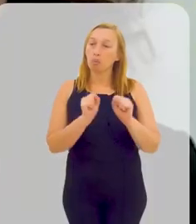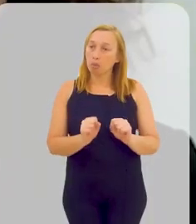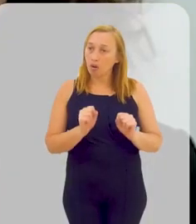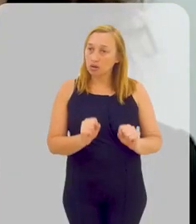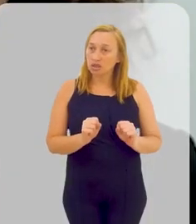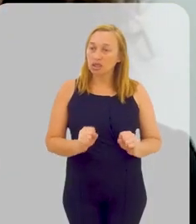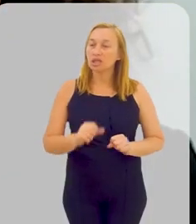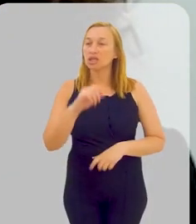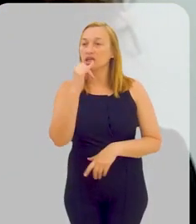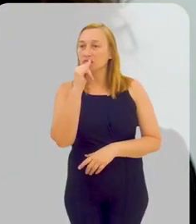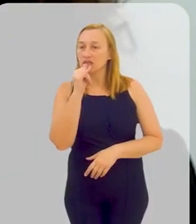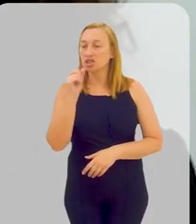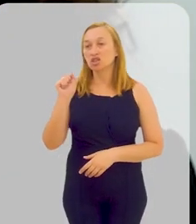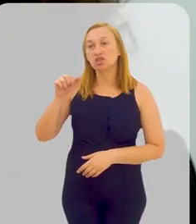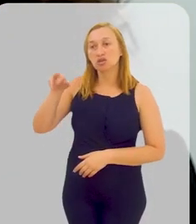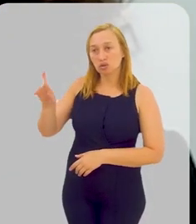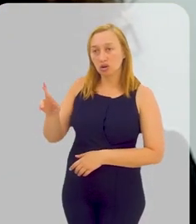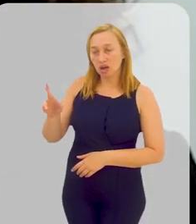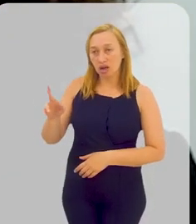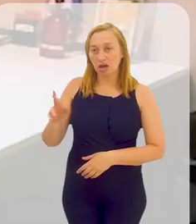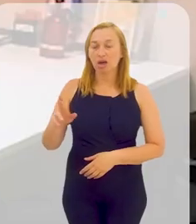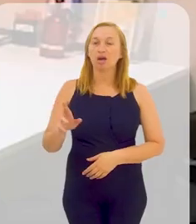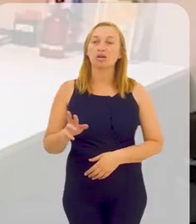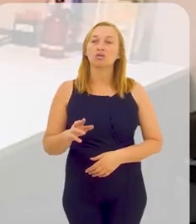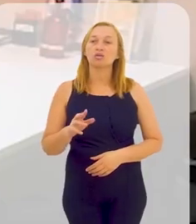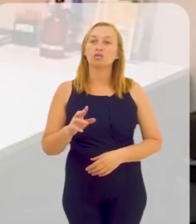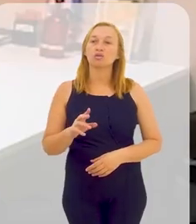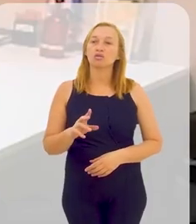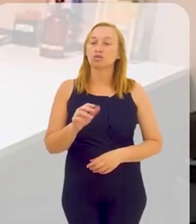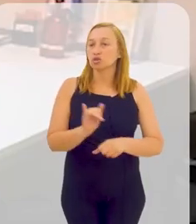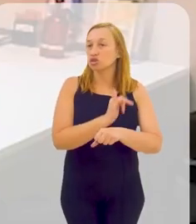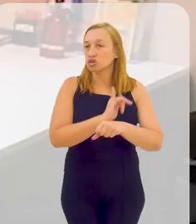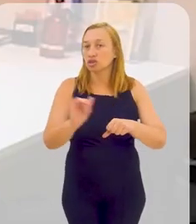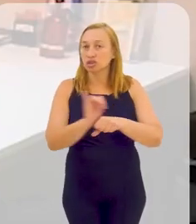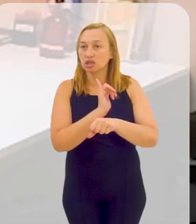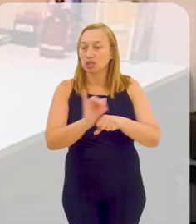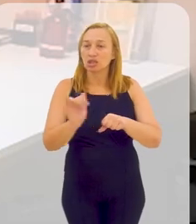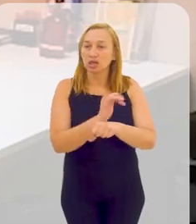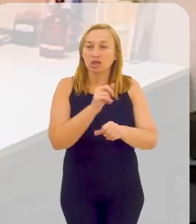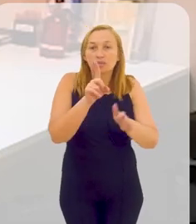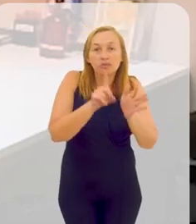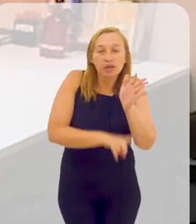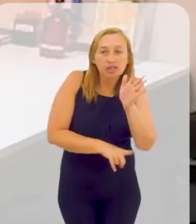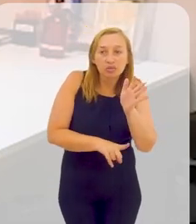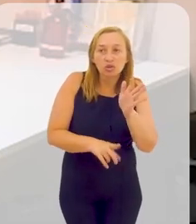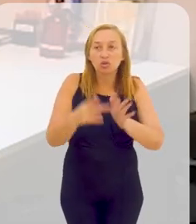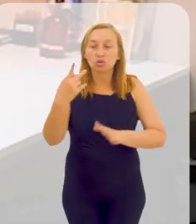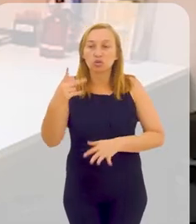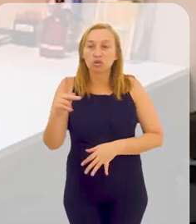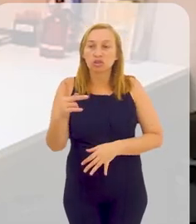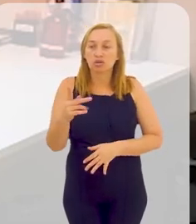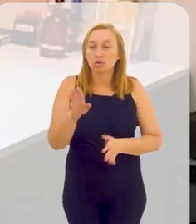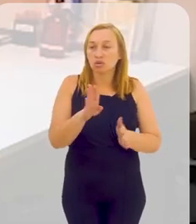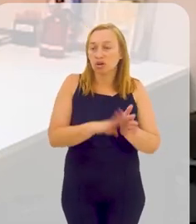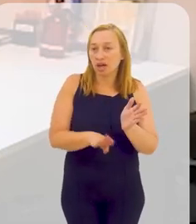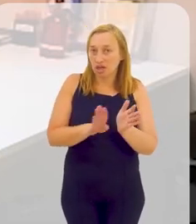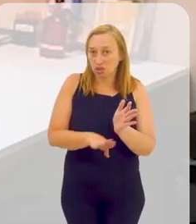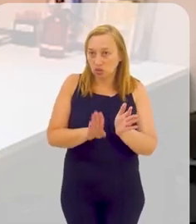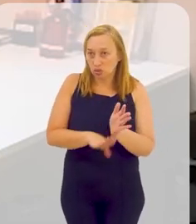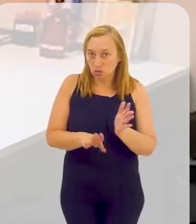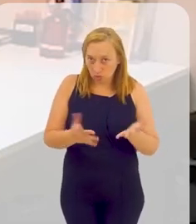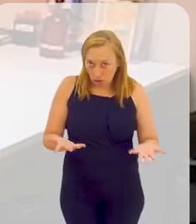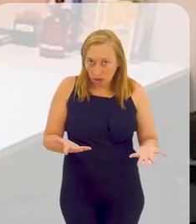poderiam ter na energia solar fotovoltaica uma ferramenta estratégica para reduzir os seus custos